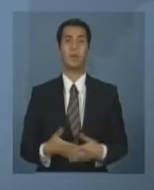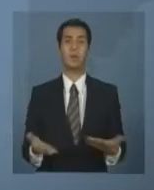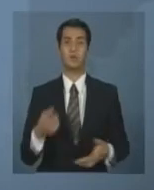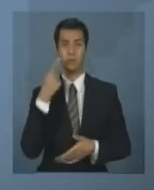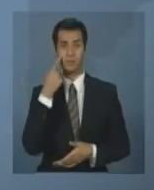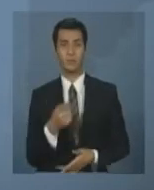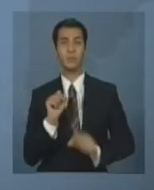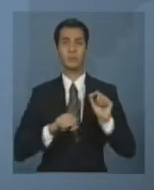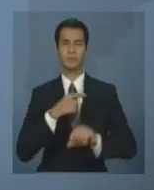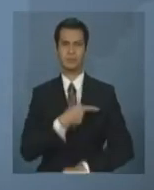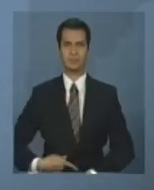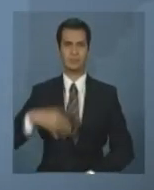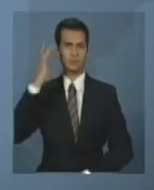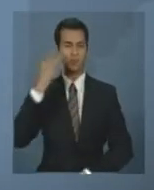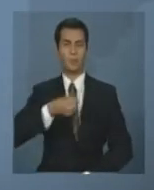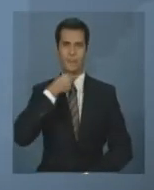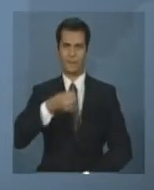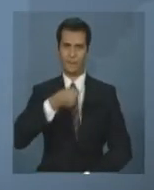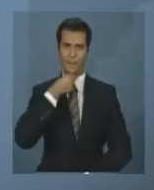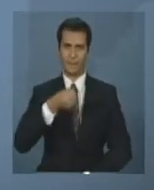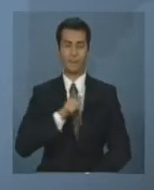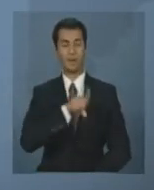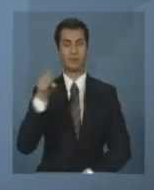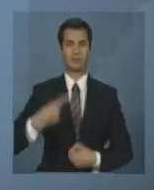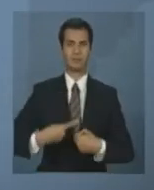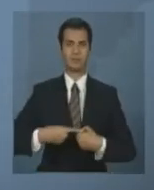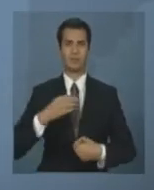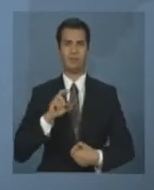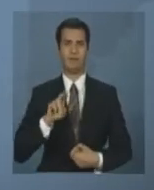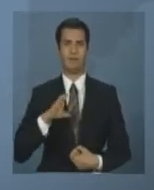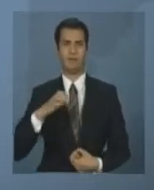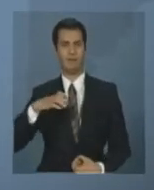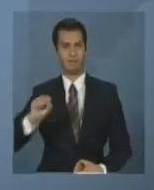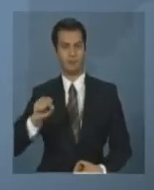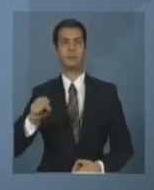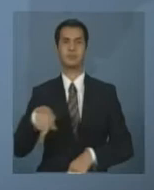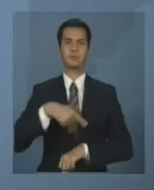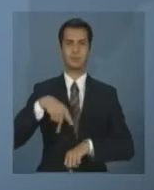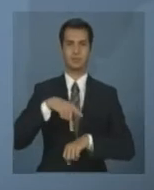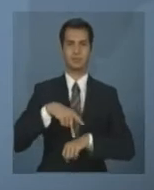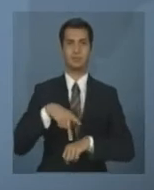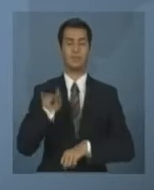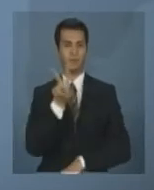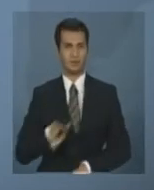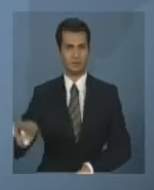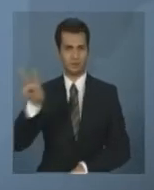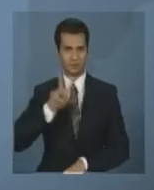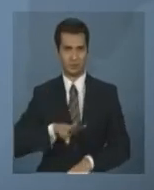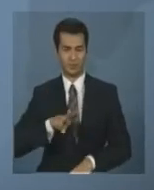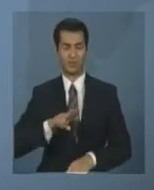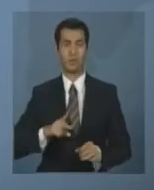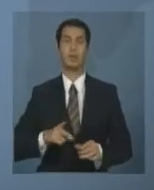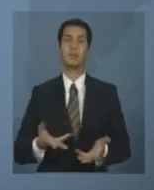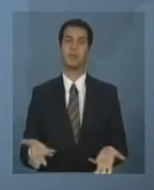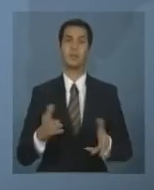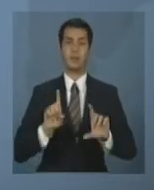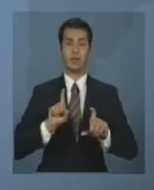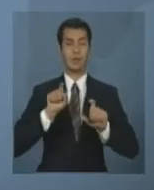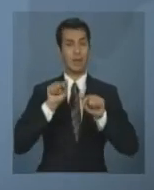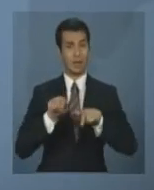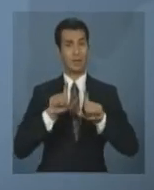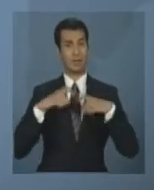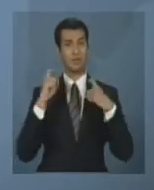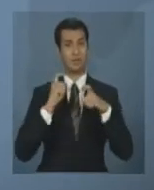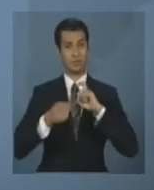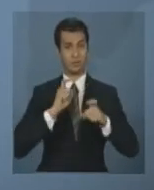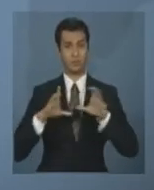coletiva da presidenta Dilma Rousseff em Caracas, na Venezuela, pouco antes da sessão de abertura da terceira cúpula de chefes de